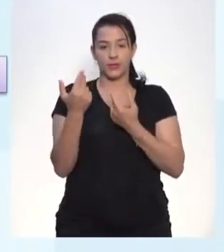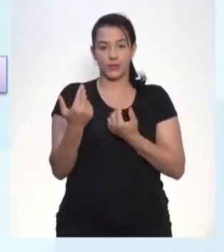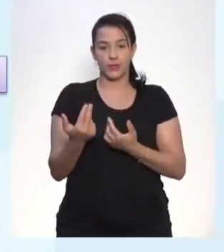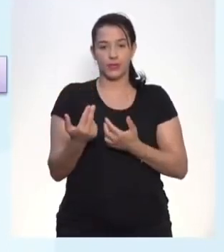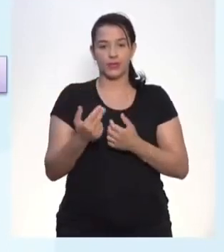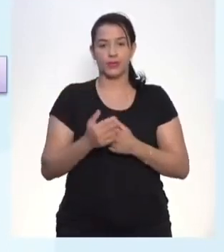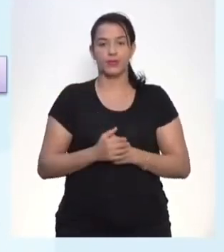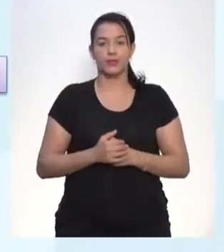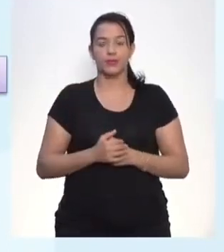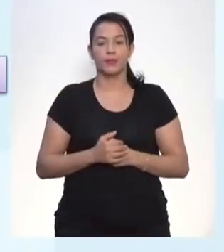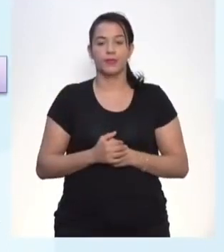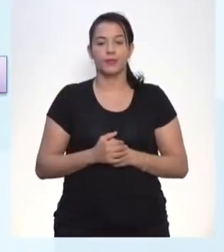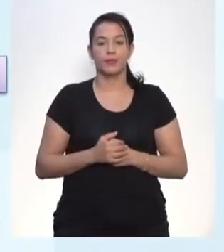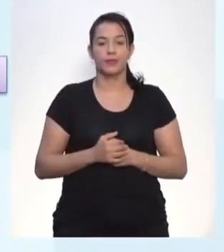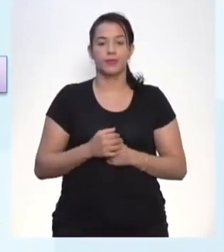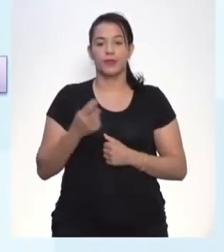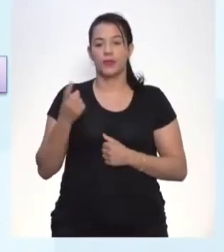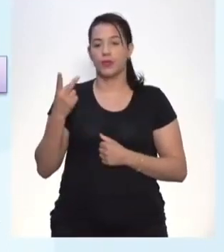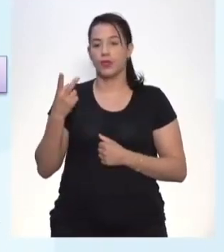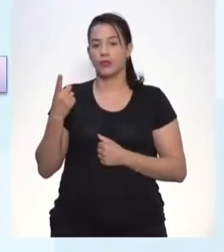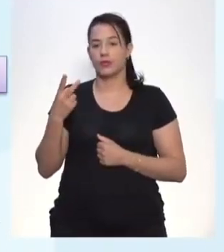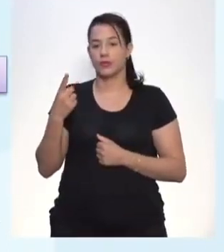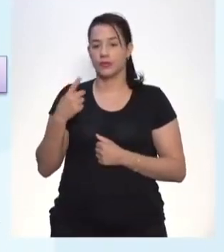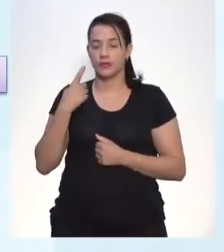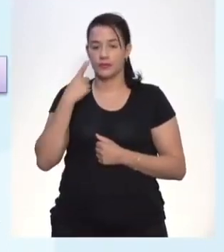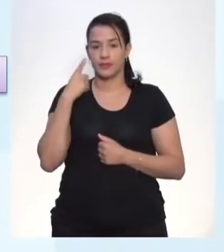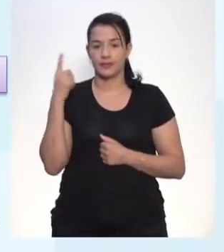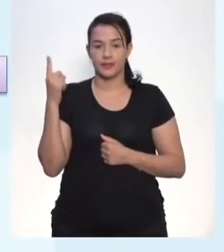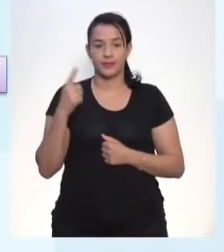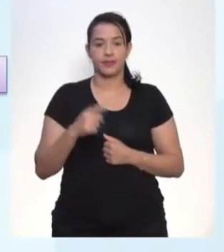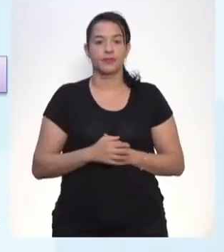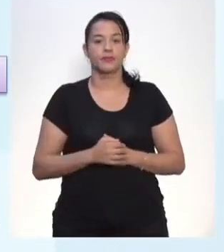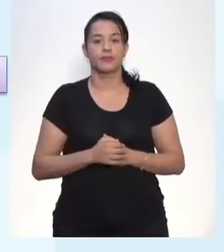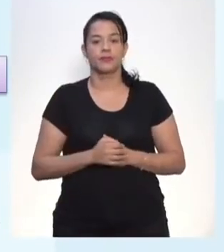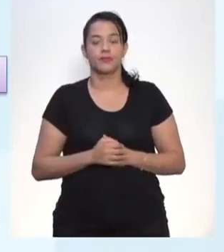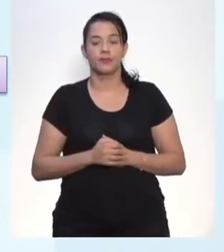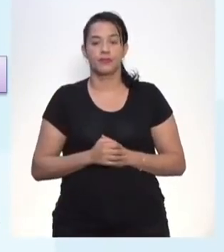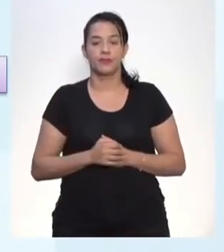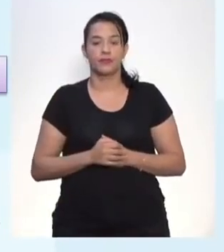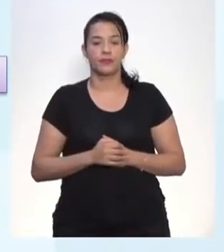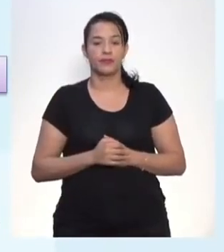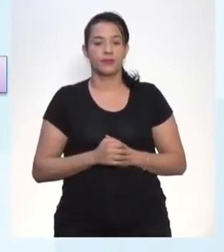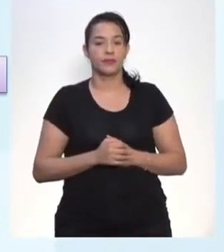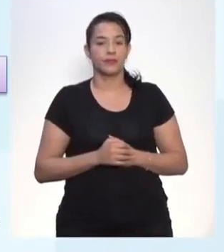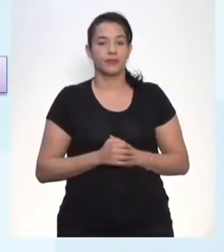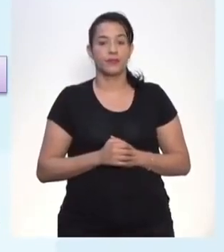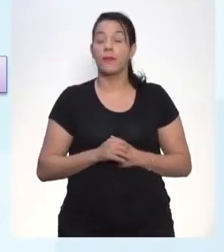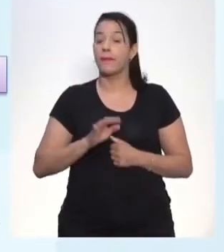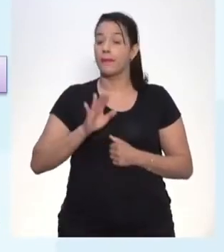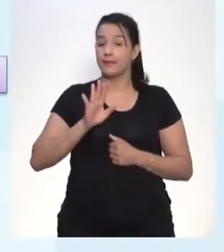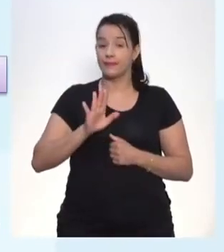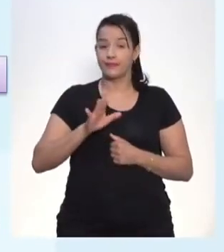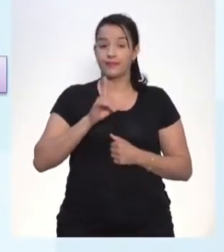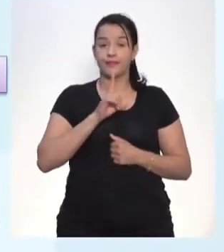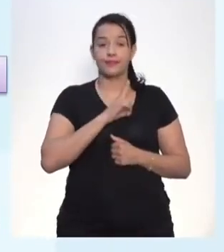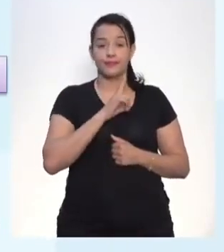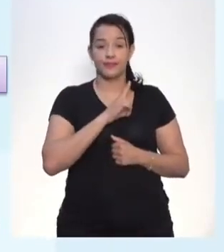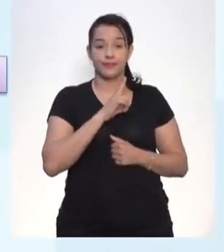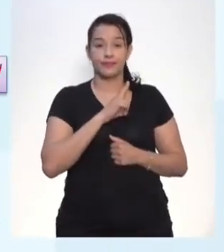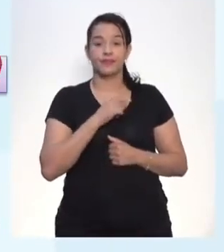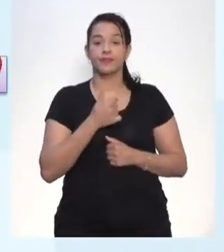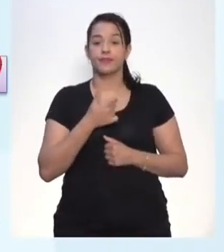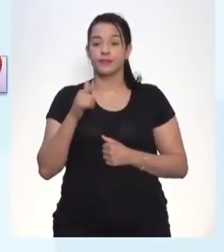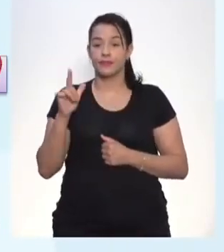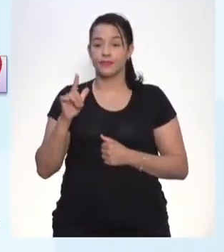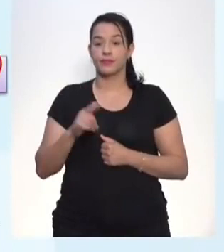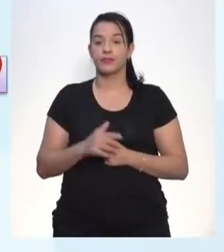Então, eu encontro, como muitos colocaram, né? O 12 seria o maior divisor comum. Mas, Mas, né,